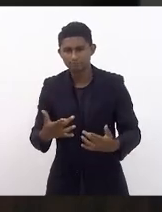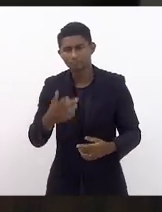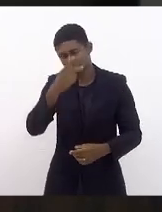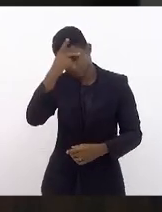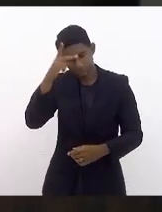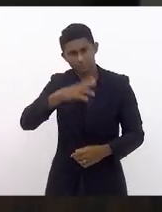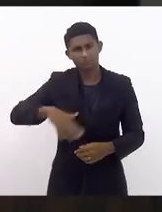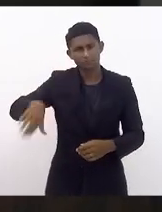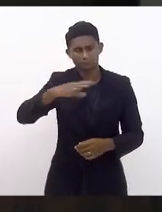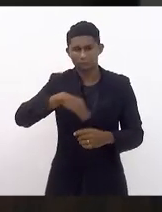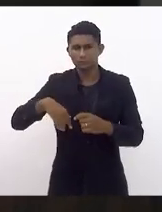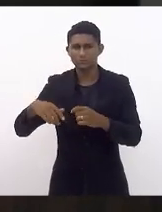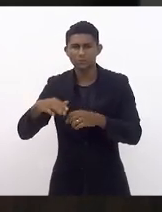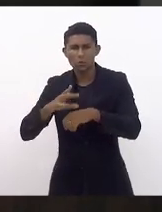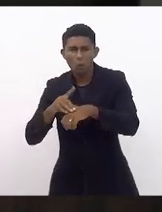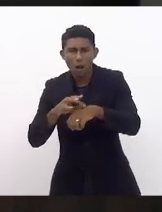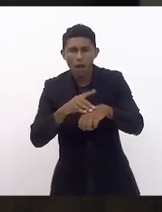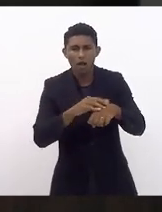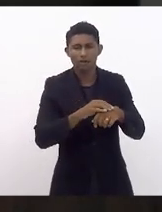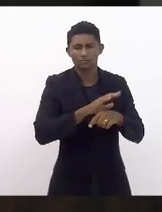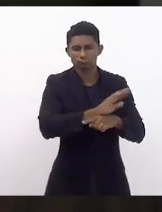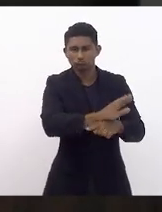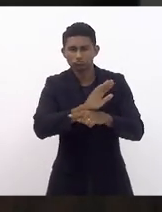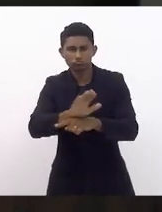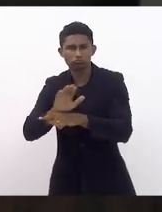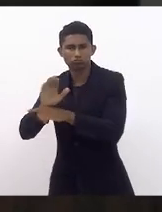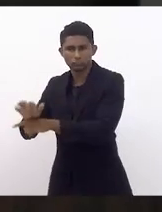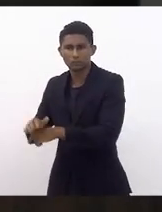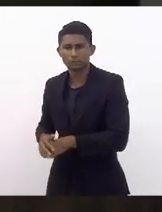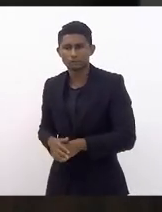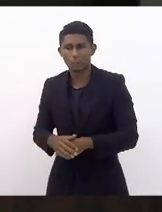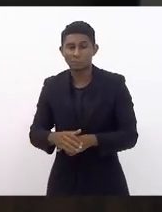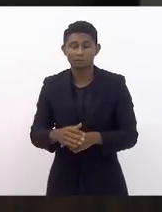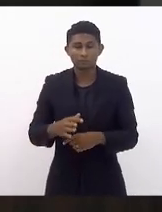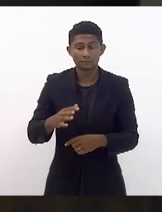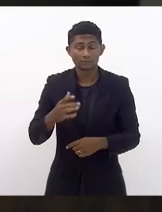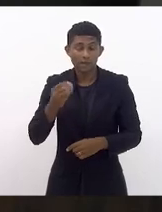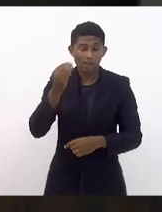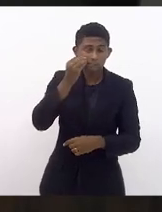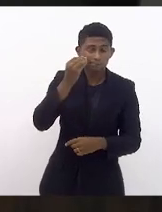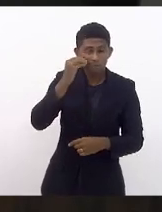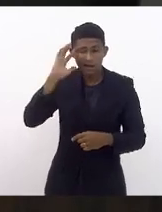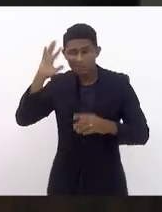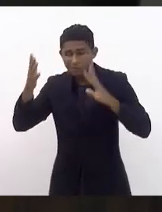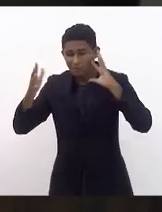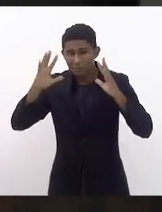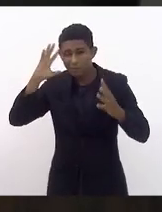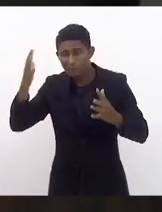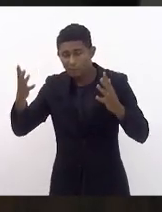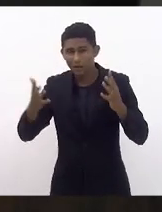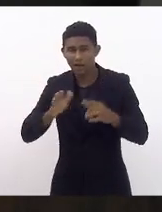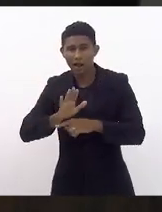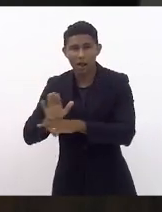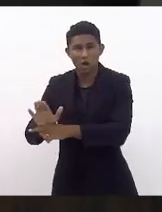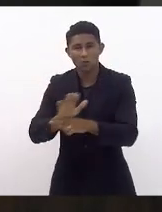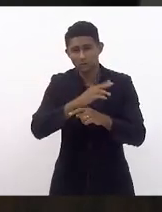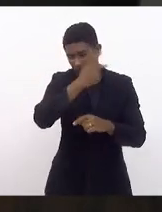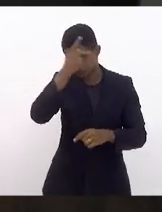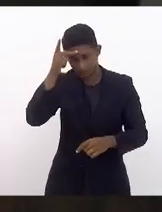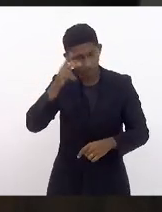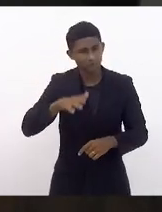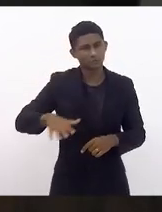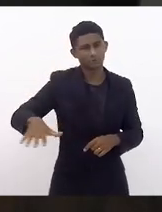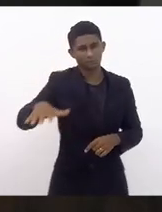doentes e usar de seu poder de conectar soluções como benefício para ajudar a quem